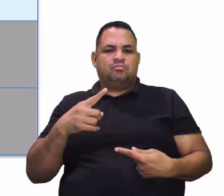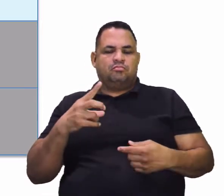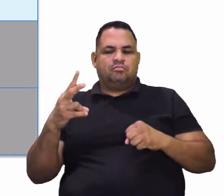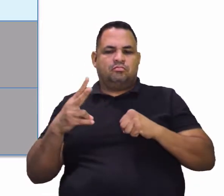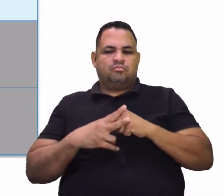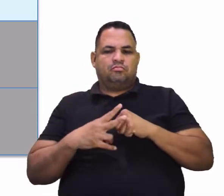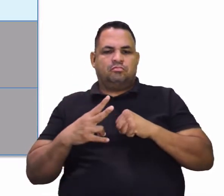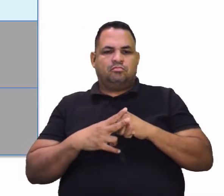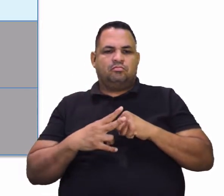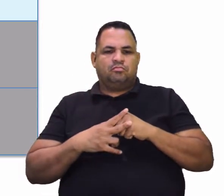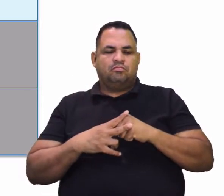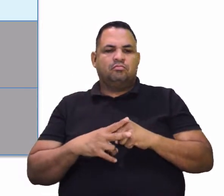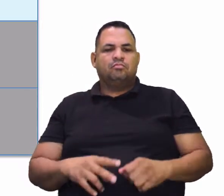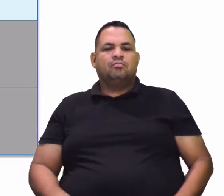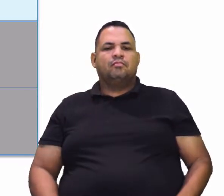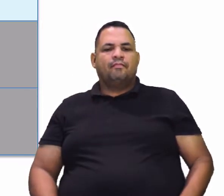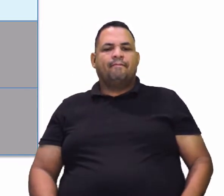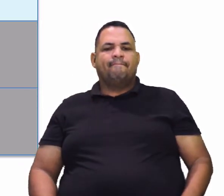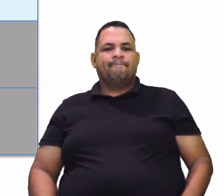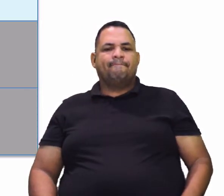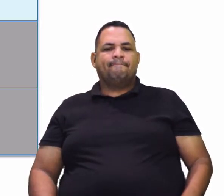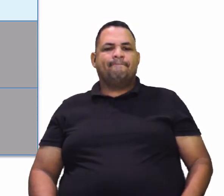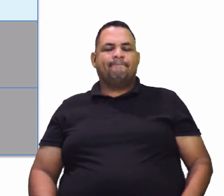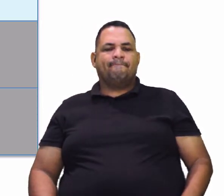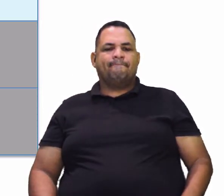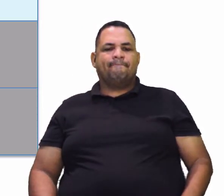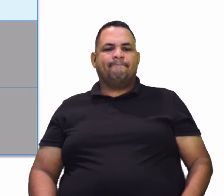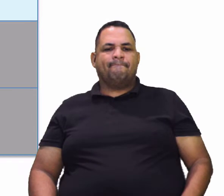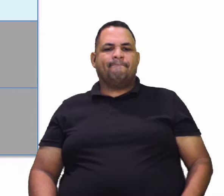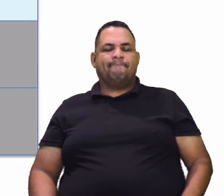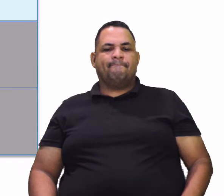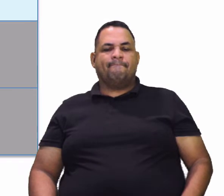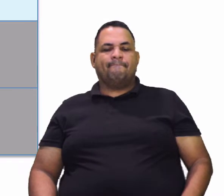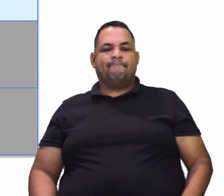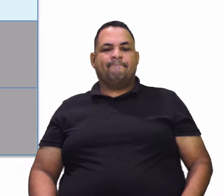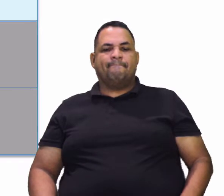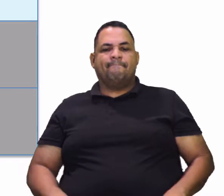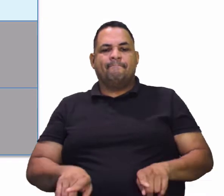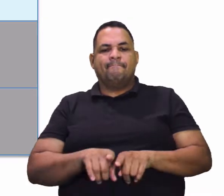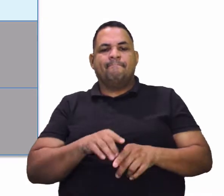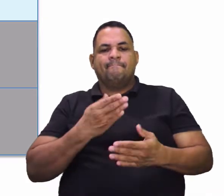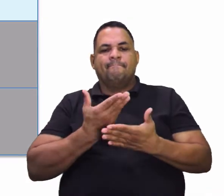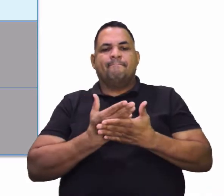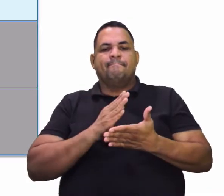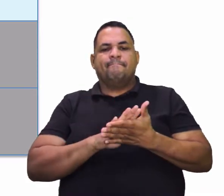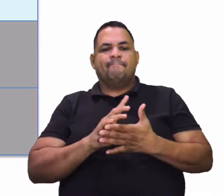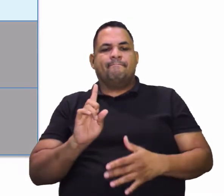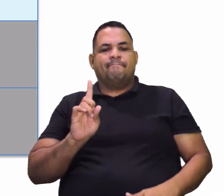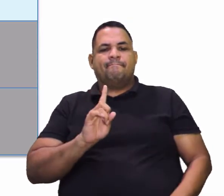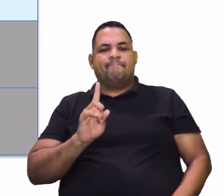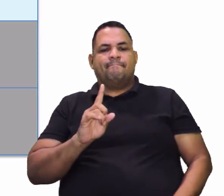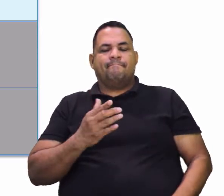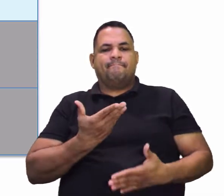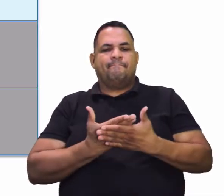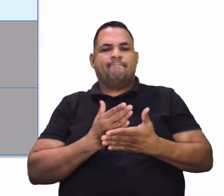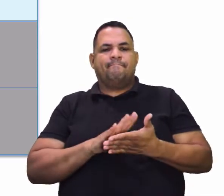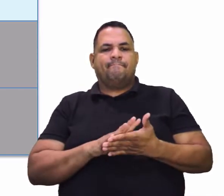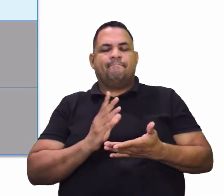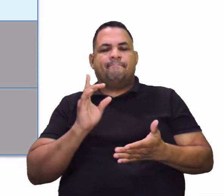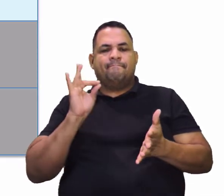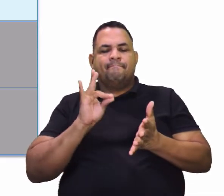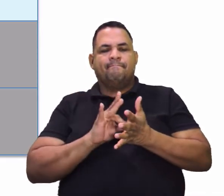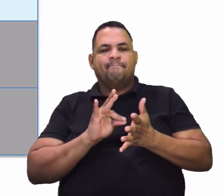o verbo will, tá? E ele tem tradução, professora? Não, ele não tem tradução,